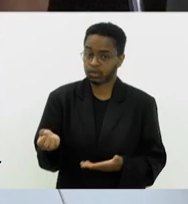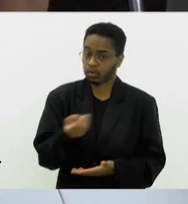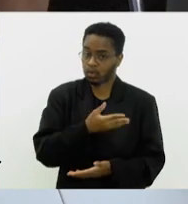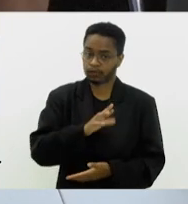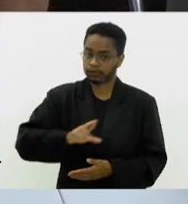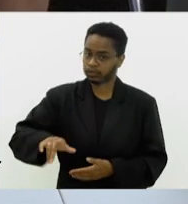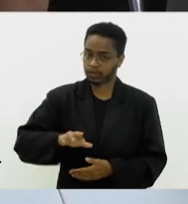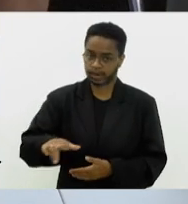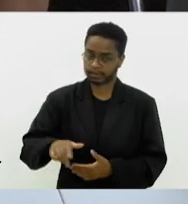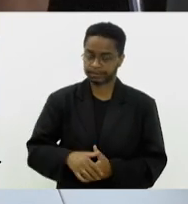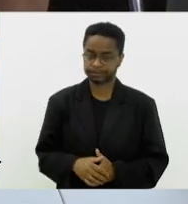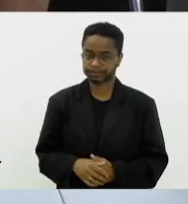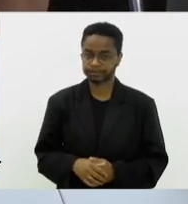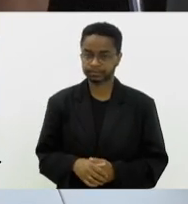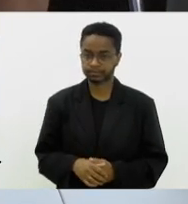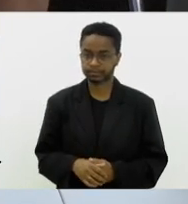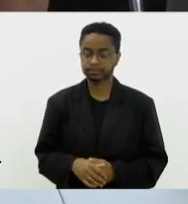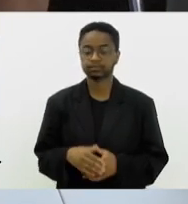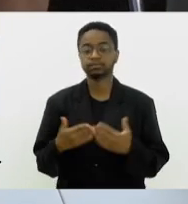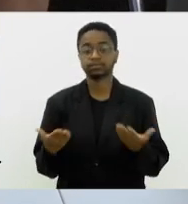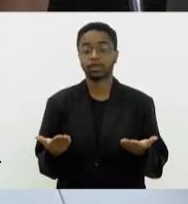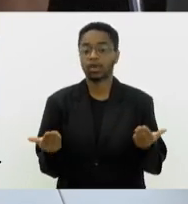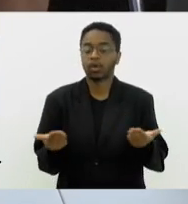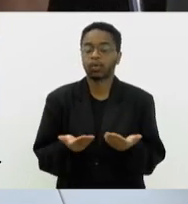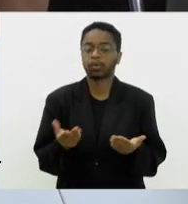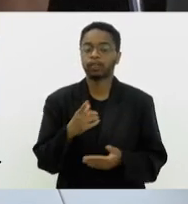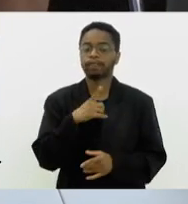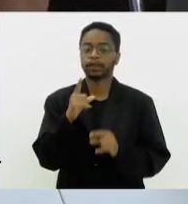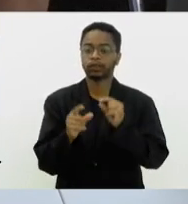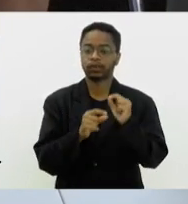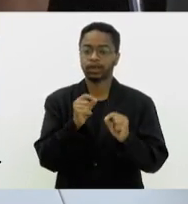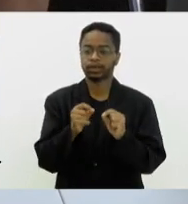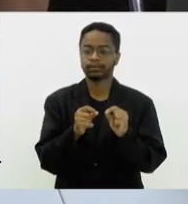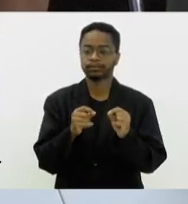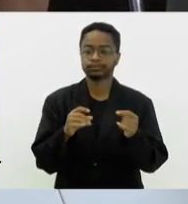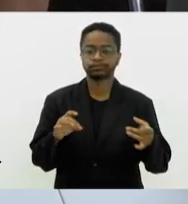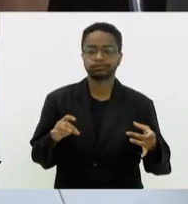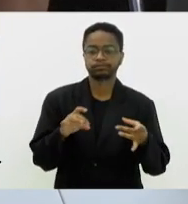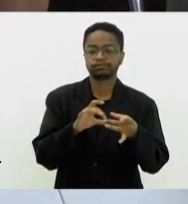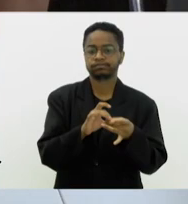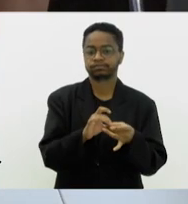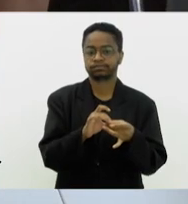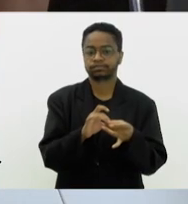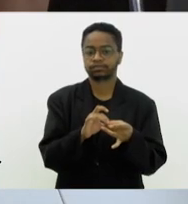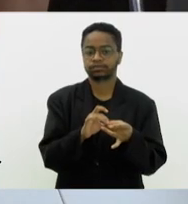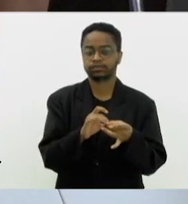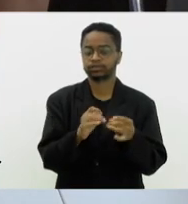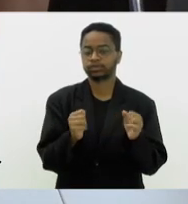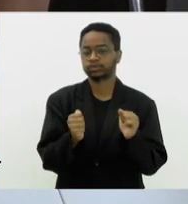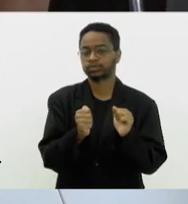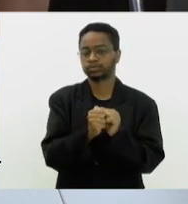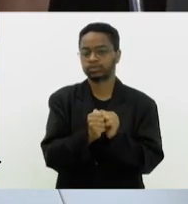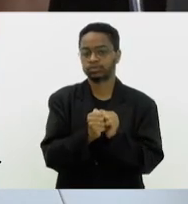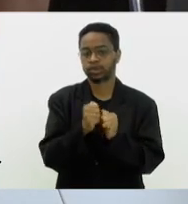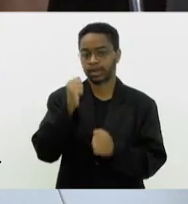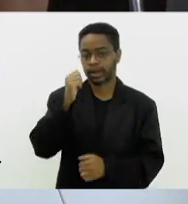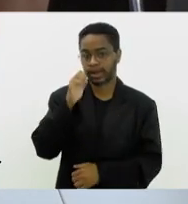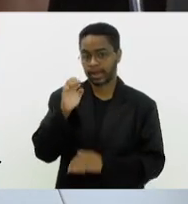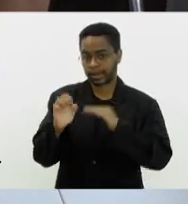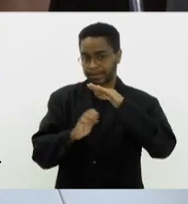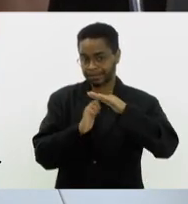nenhuma. O que é que tem hoje o Estado? Uma parceria com uma determinada